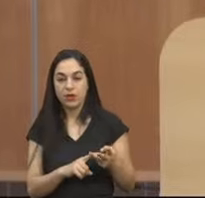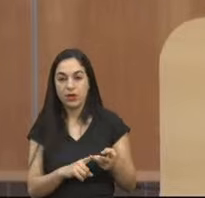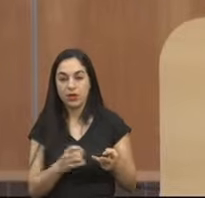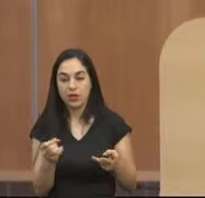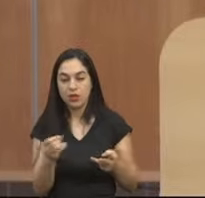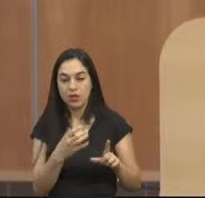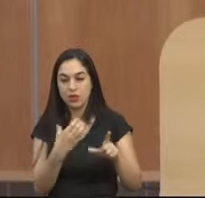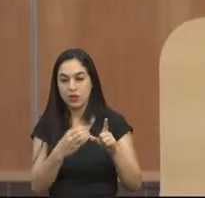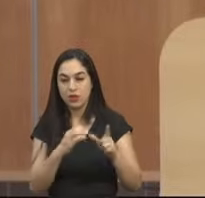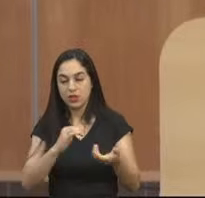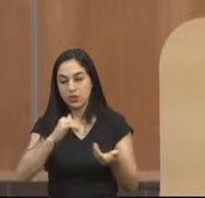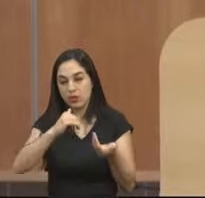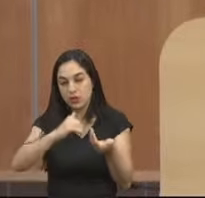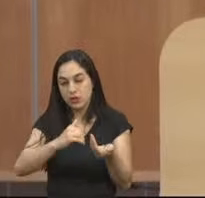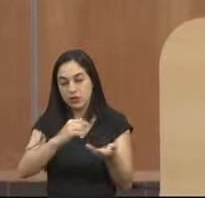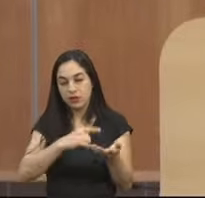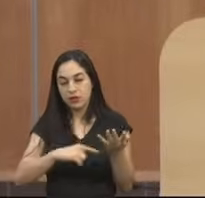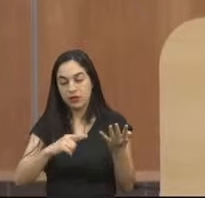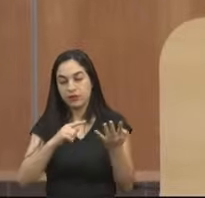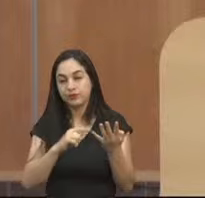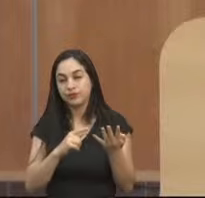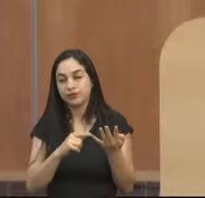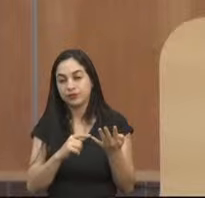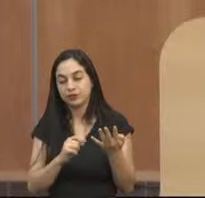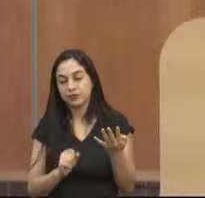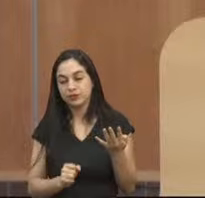sede da Guarda Civil. A quarta,